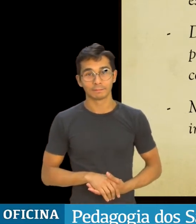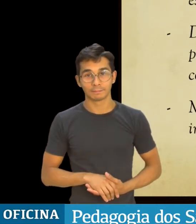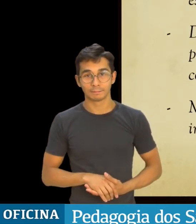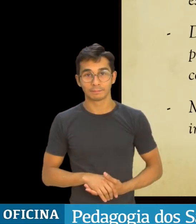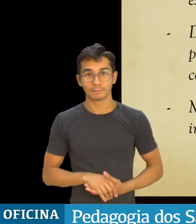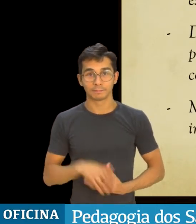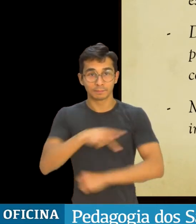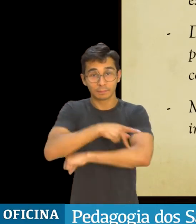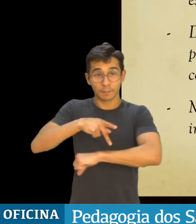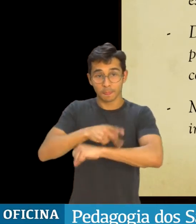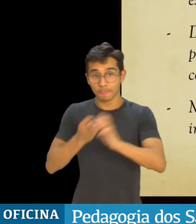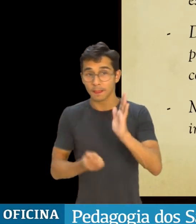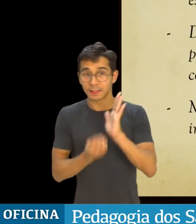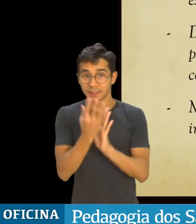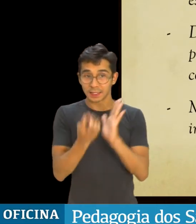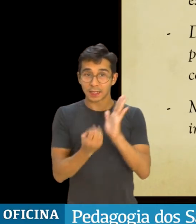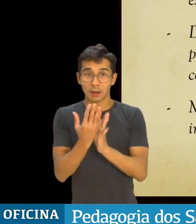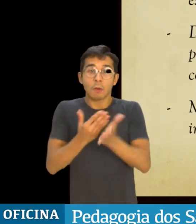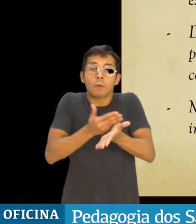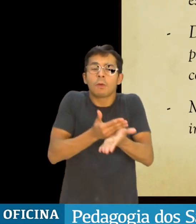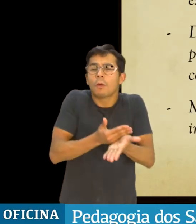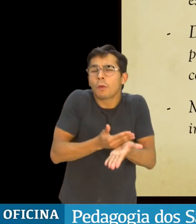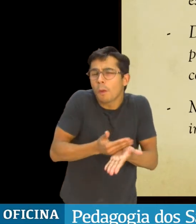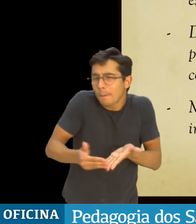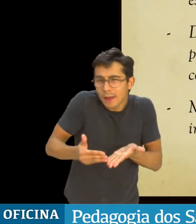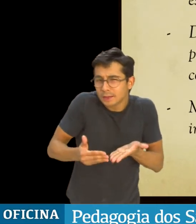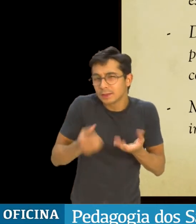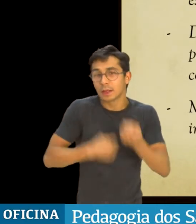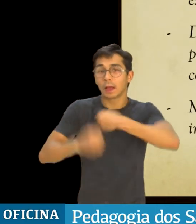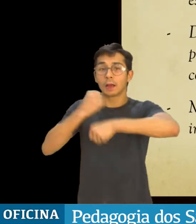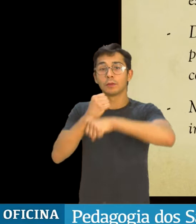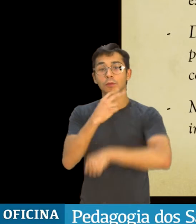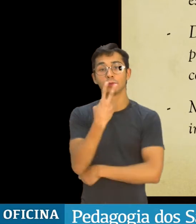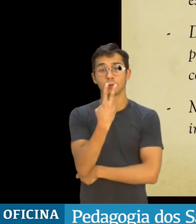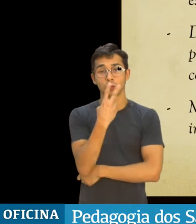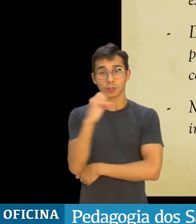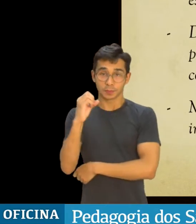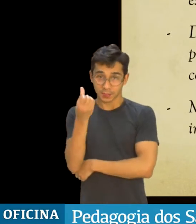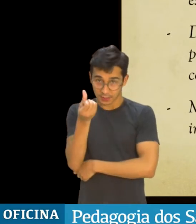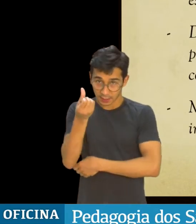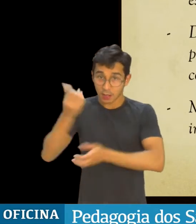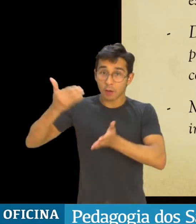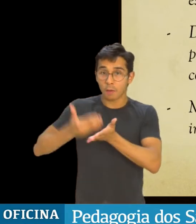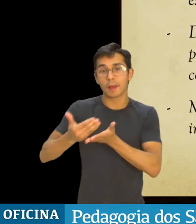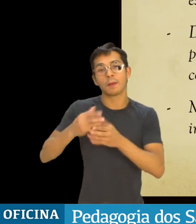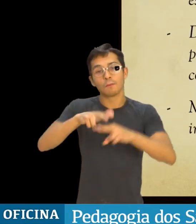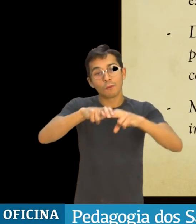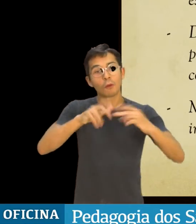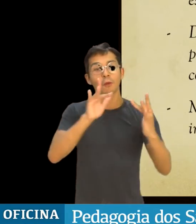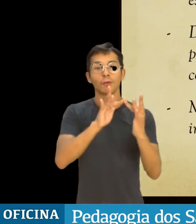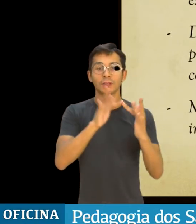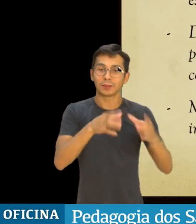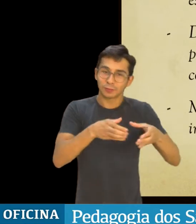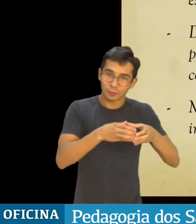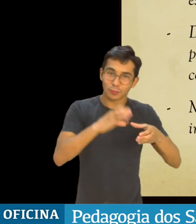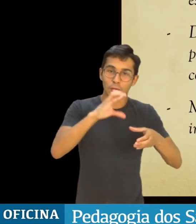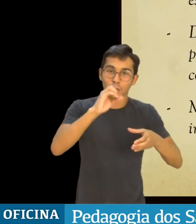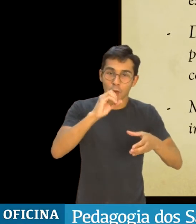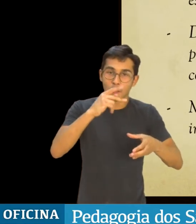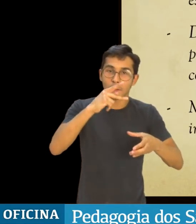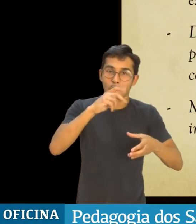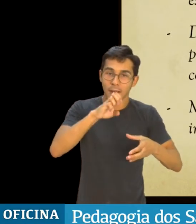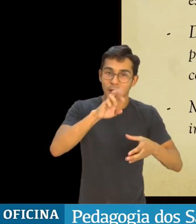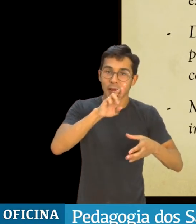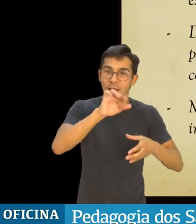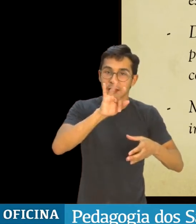O Pedagogia dos Saraus, como eu falei, começa já em 2006, que foi o ano que eu tive esse contato aí com o Sarau da Cooperifa, e vou também